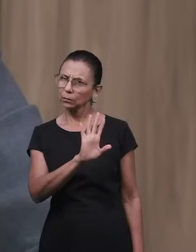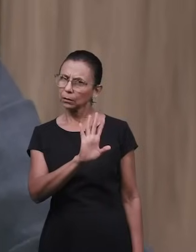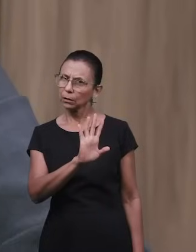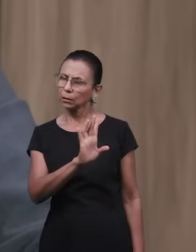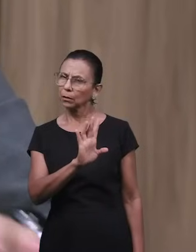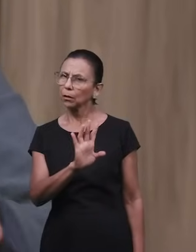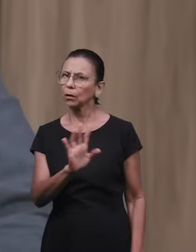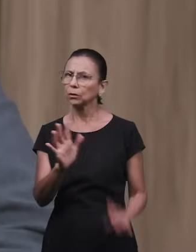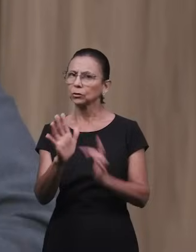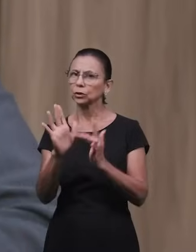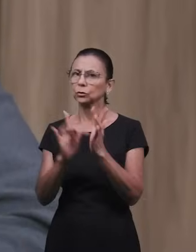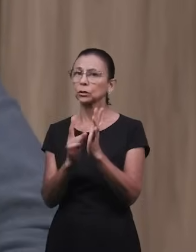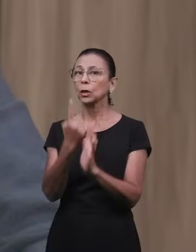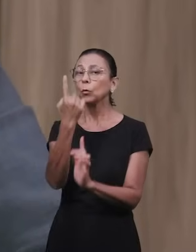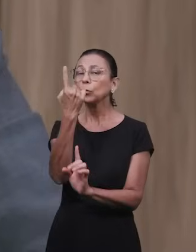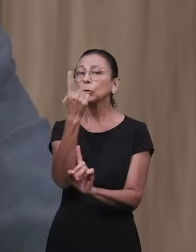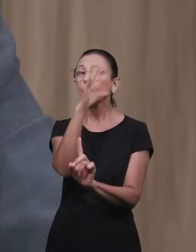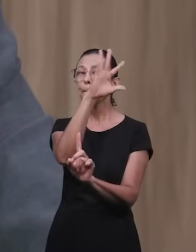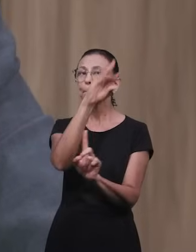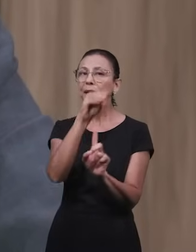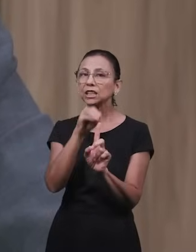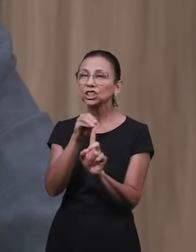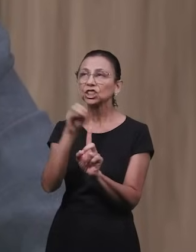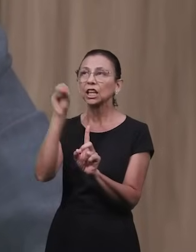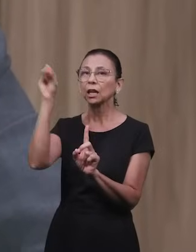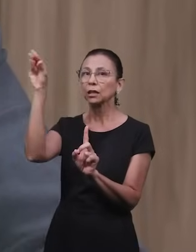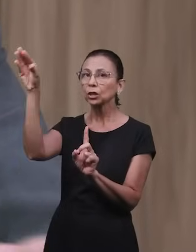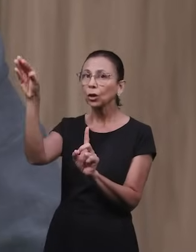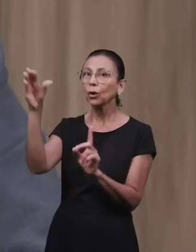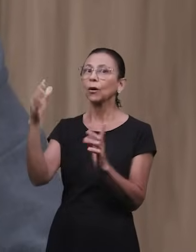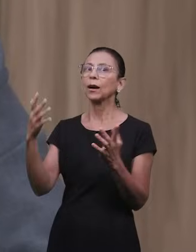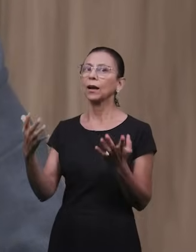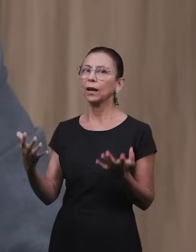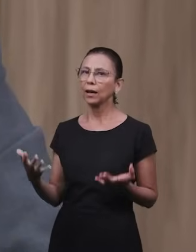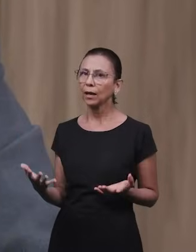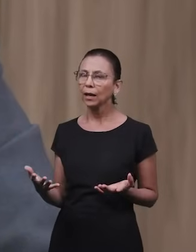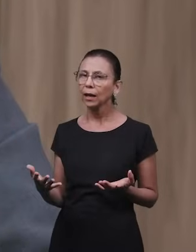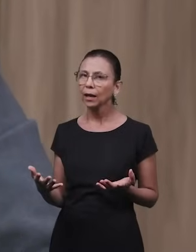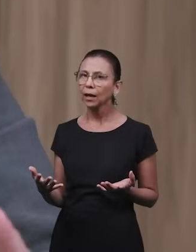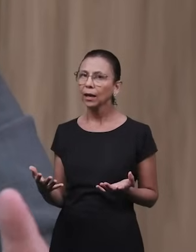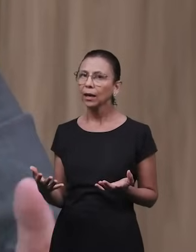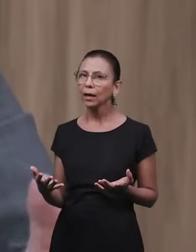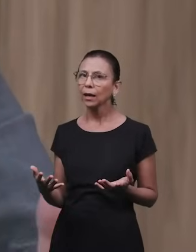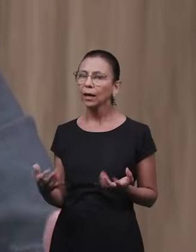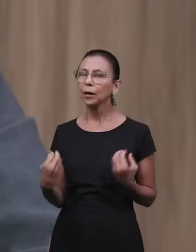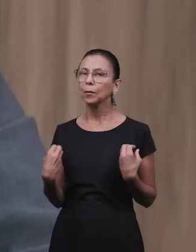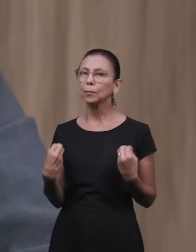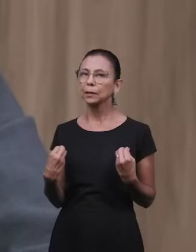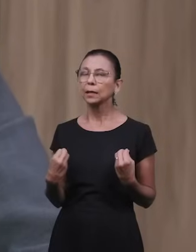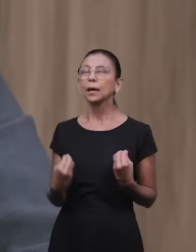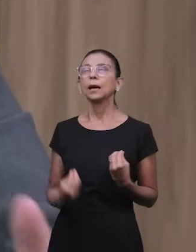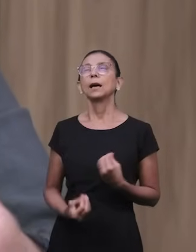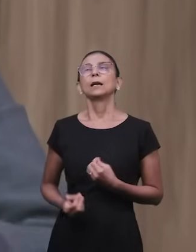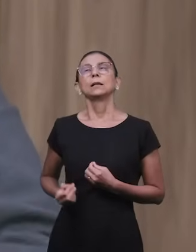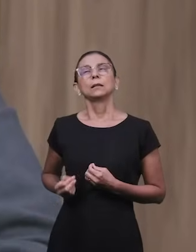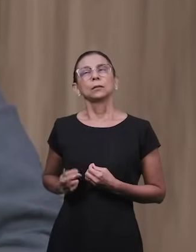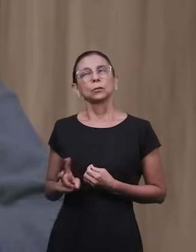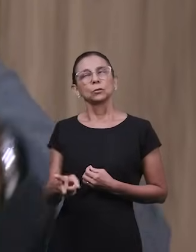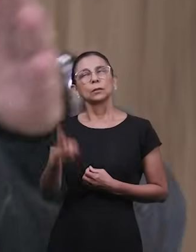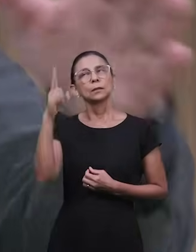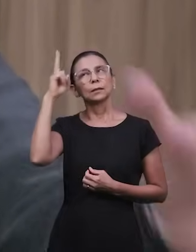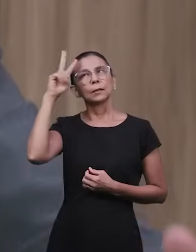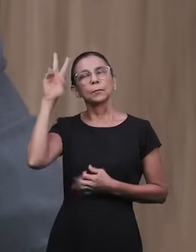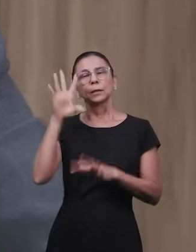aí. Jesus, ele é o único mediador. Amém. Ele resgata isso para que a gente voltasse de novo àquilo que era a